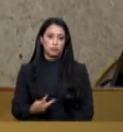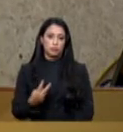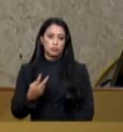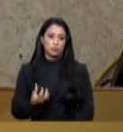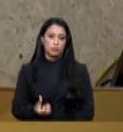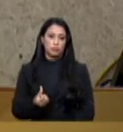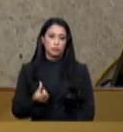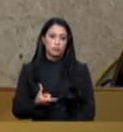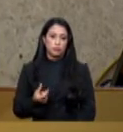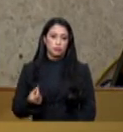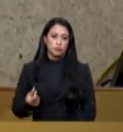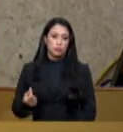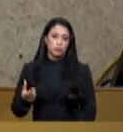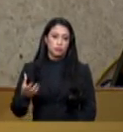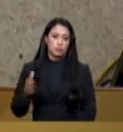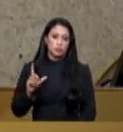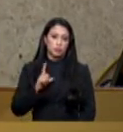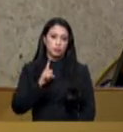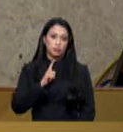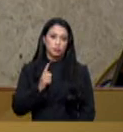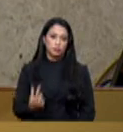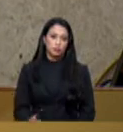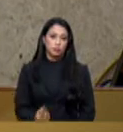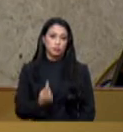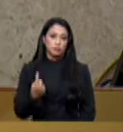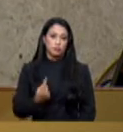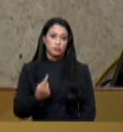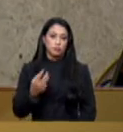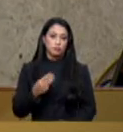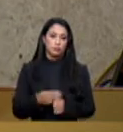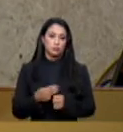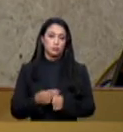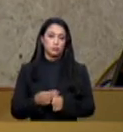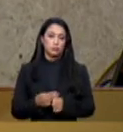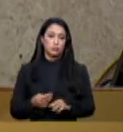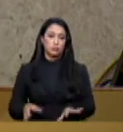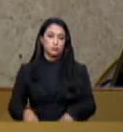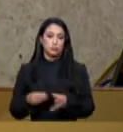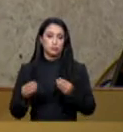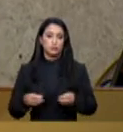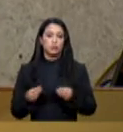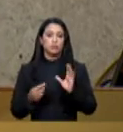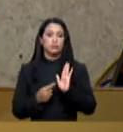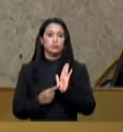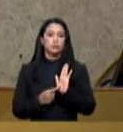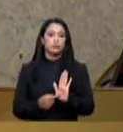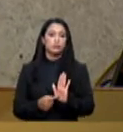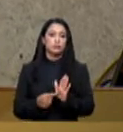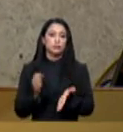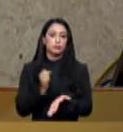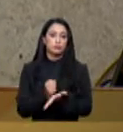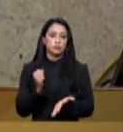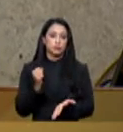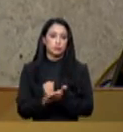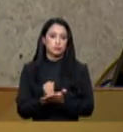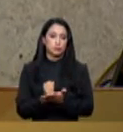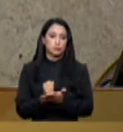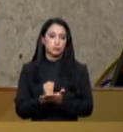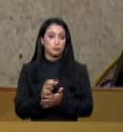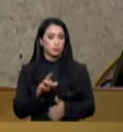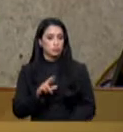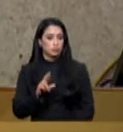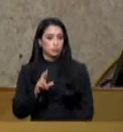14.026/2020 não pretende impor a um único município todos os custos de transação envolvidos com o contrato de concessão.